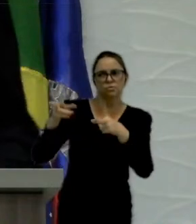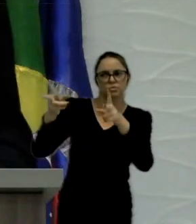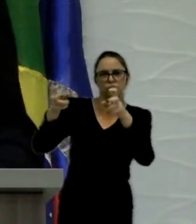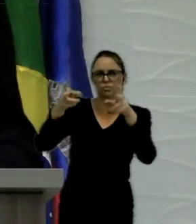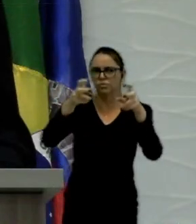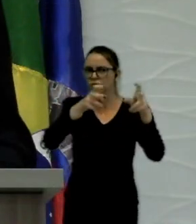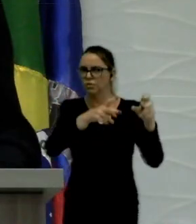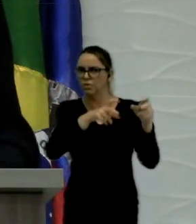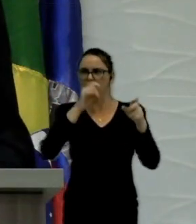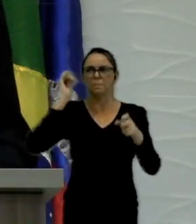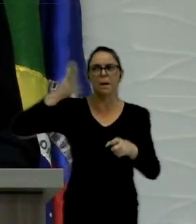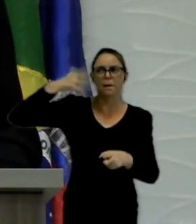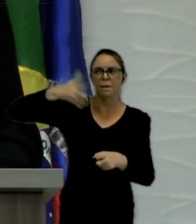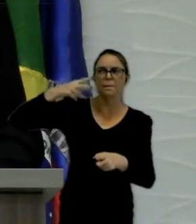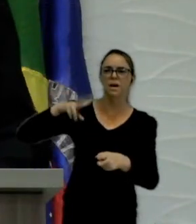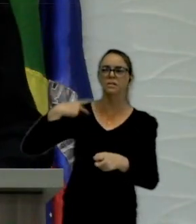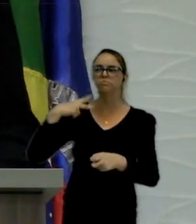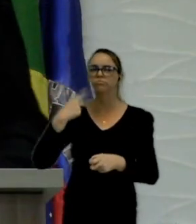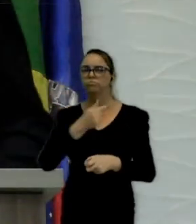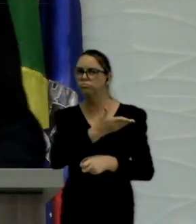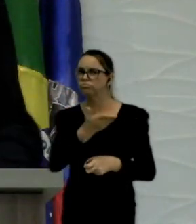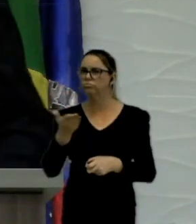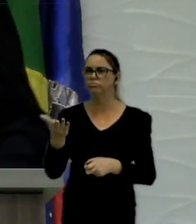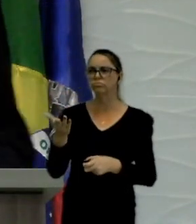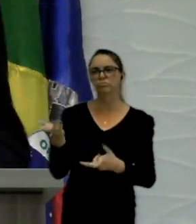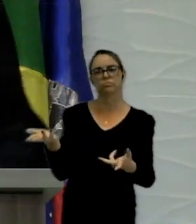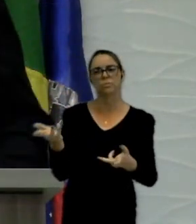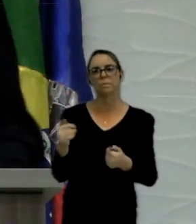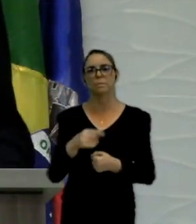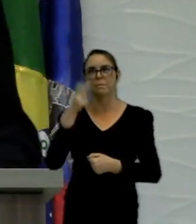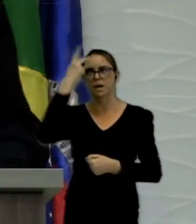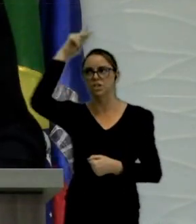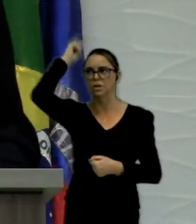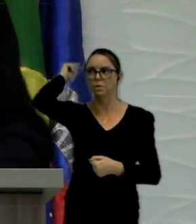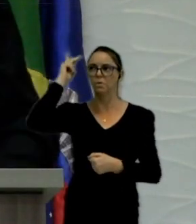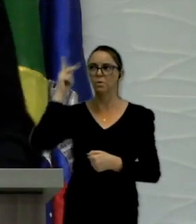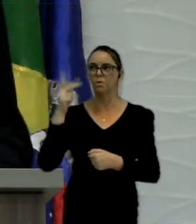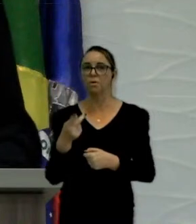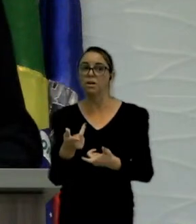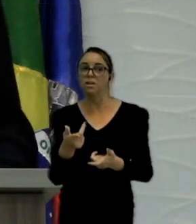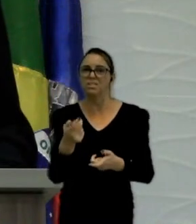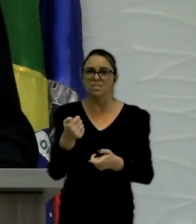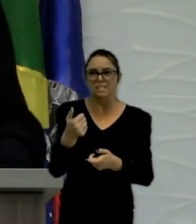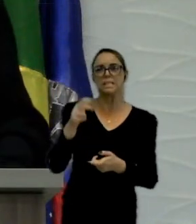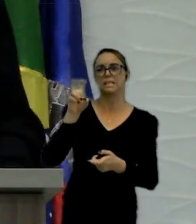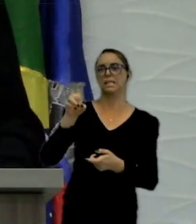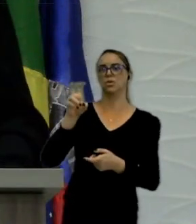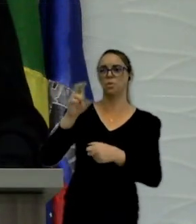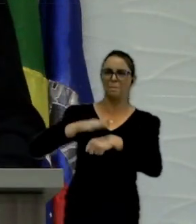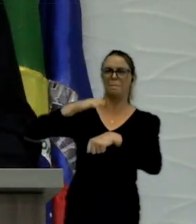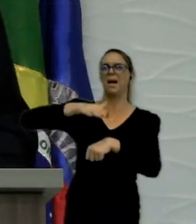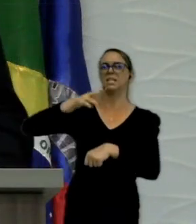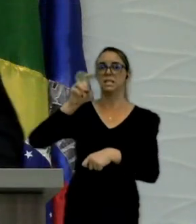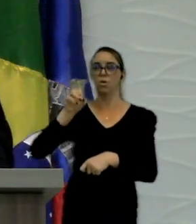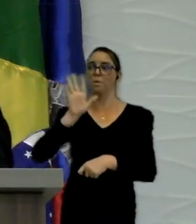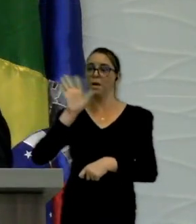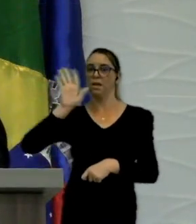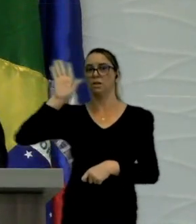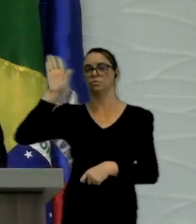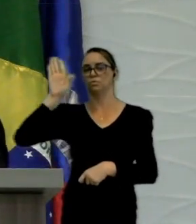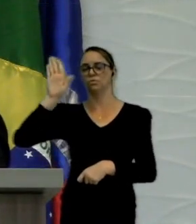vereadores, ver o vereador Pachequinho com mais de 5 mandatos nessa casa, conversar tanta